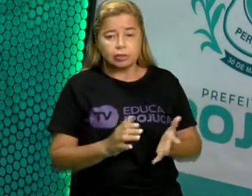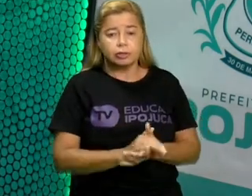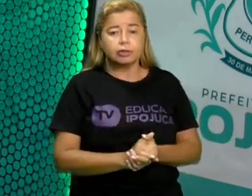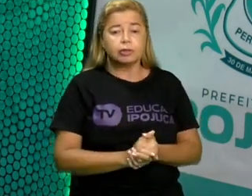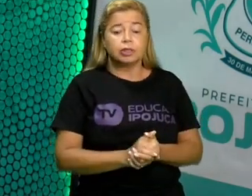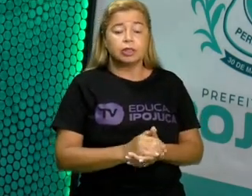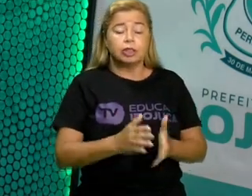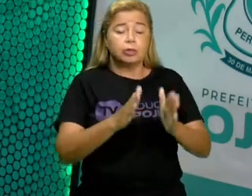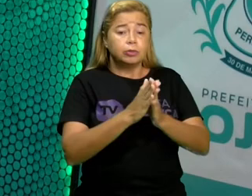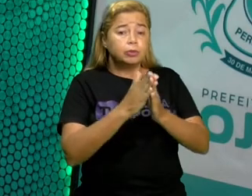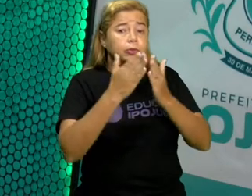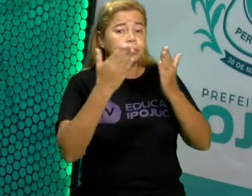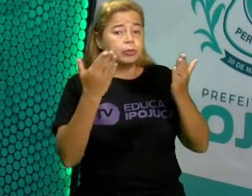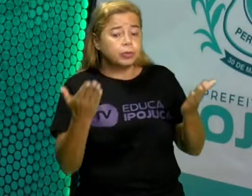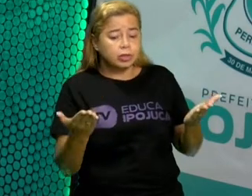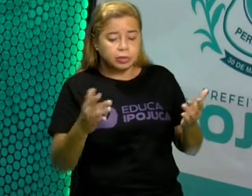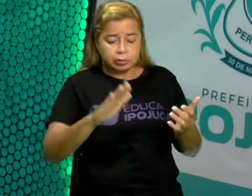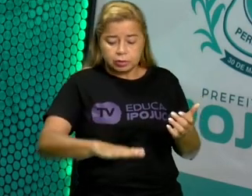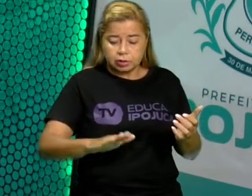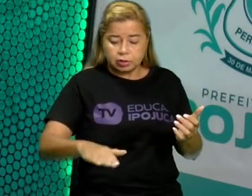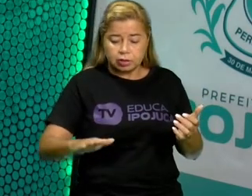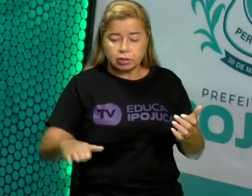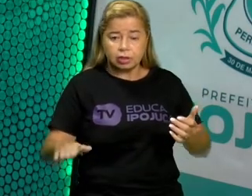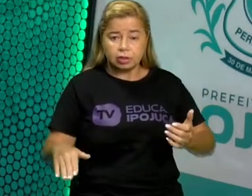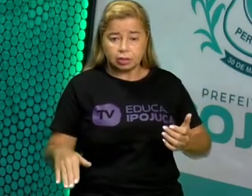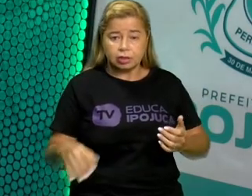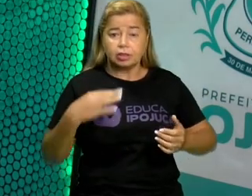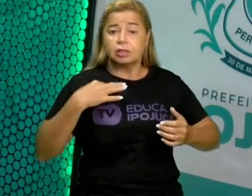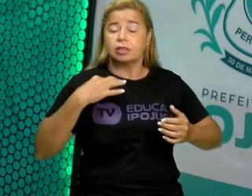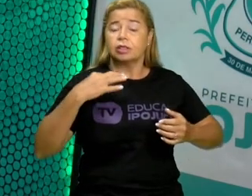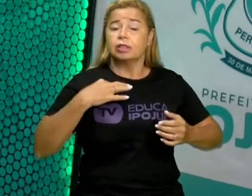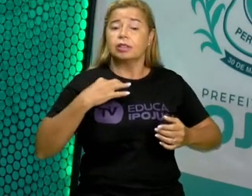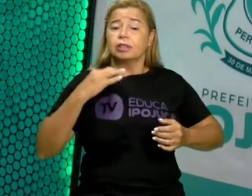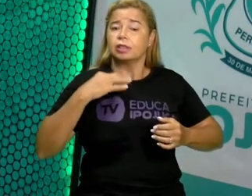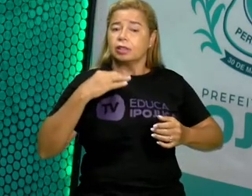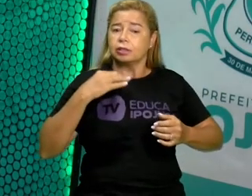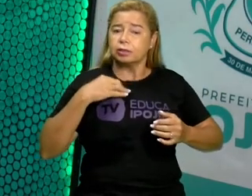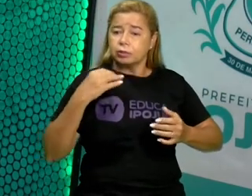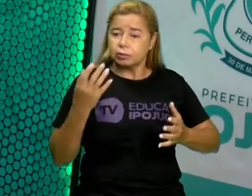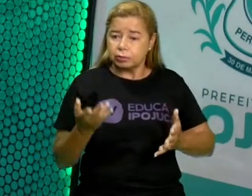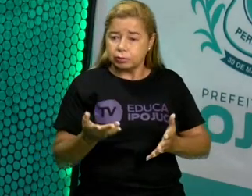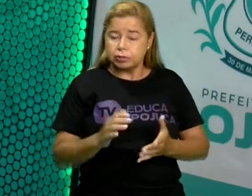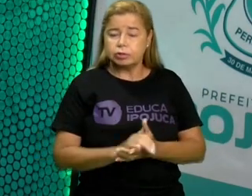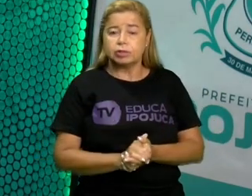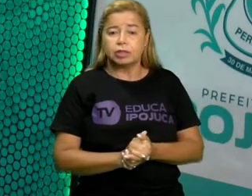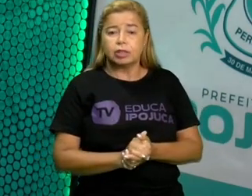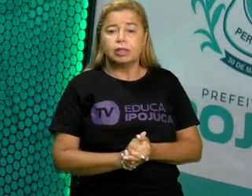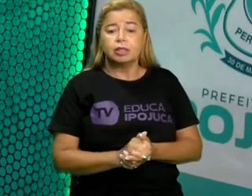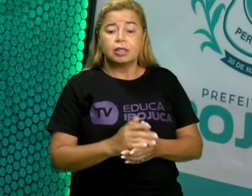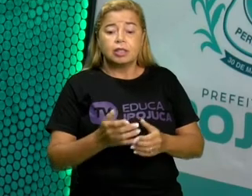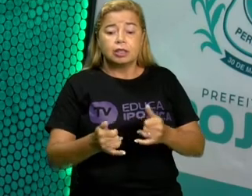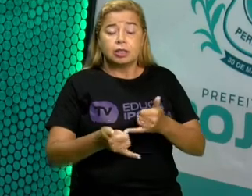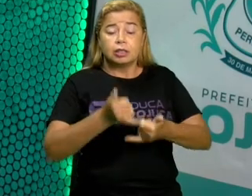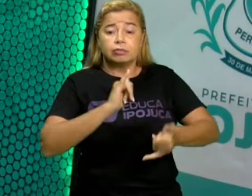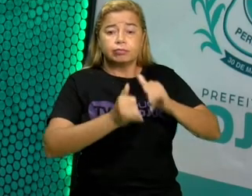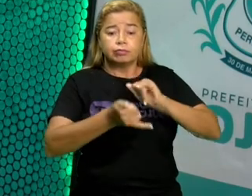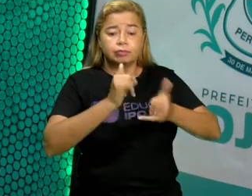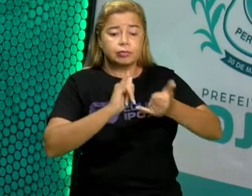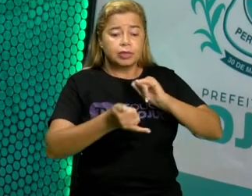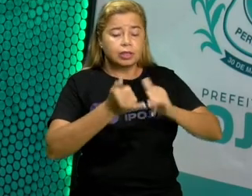para criança é gratuito e está disponível né num na